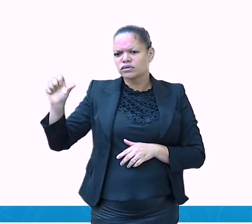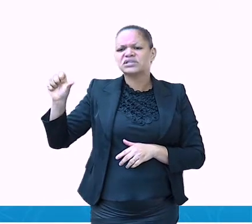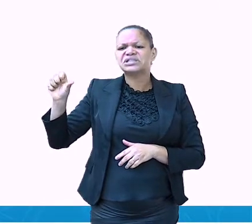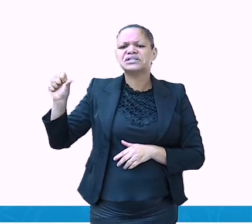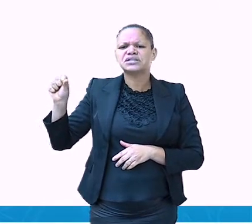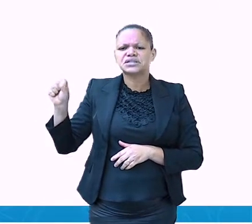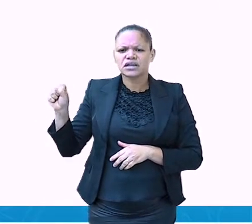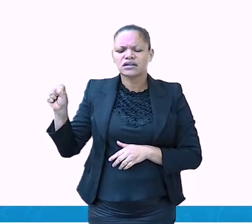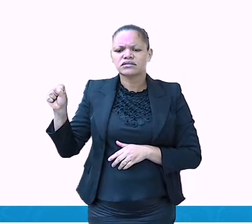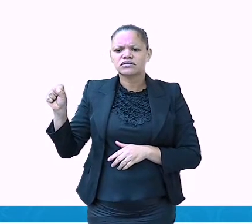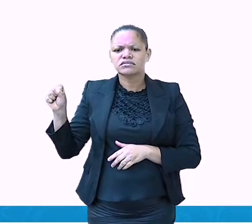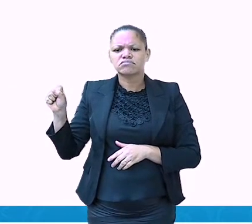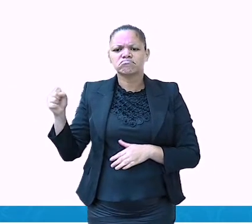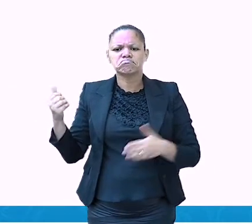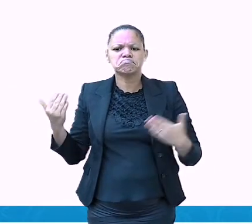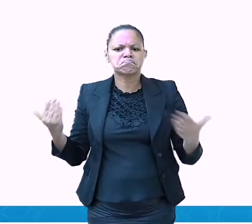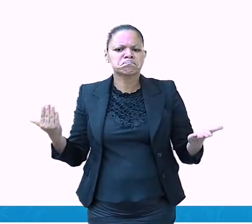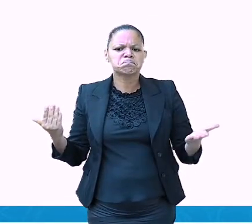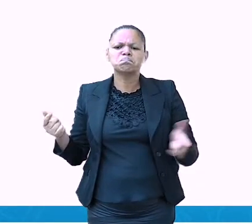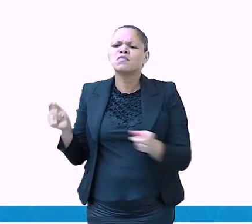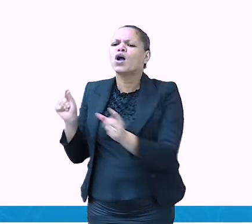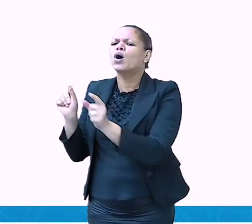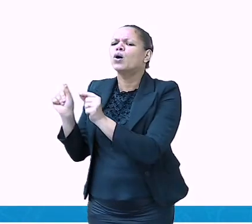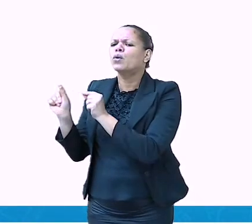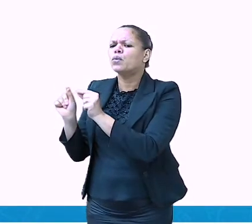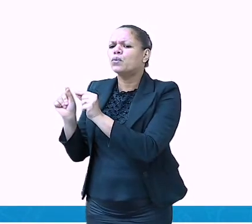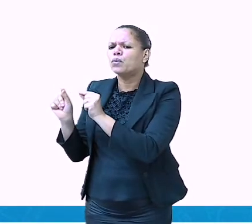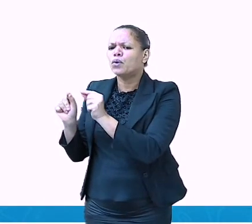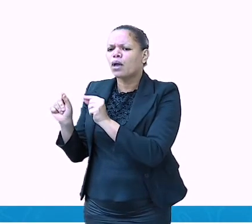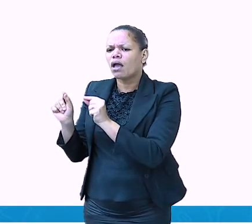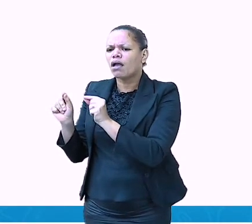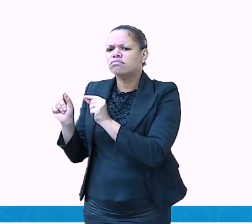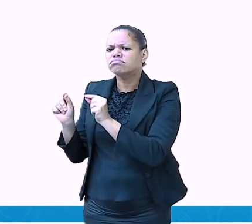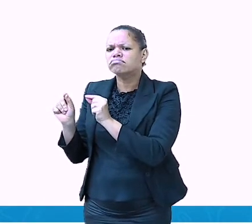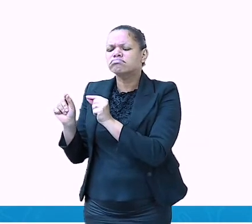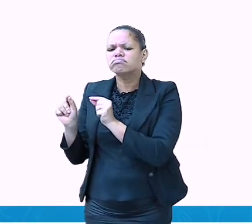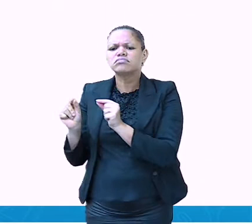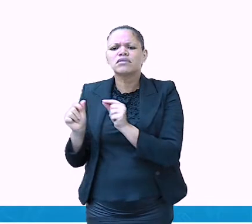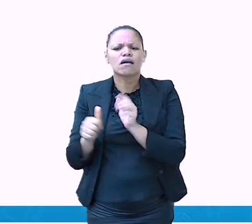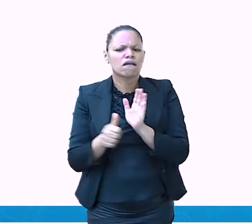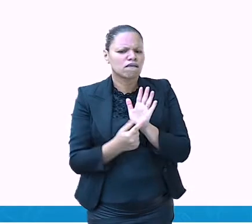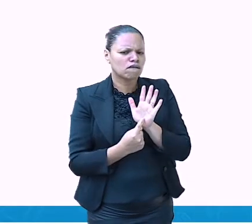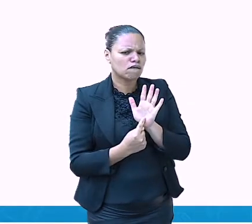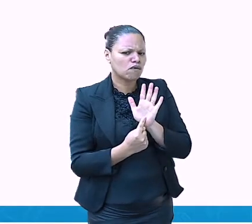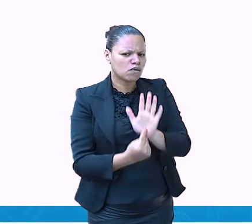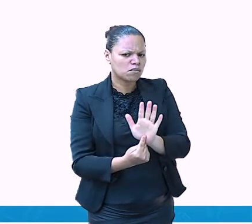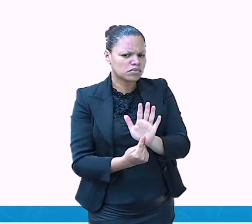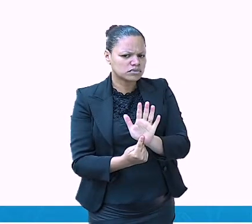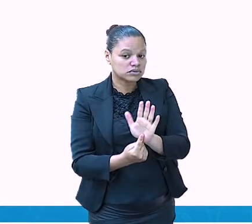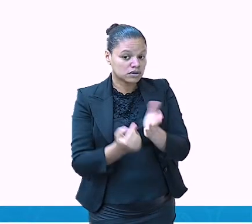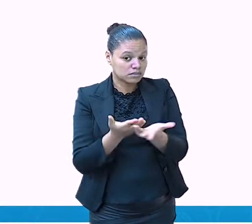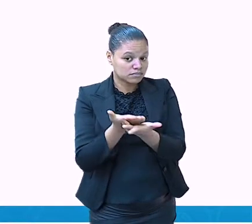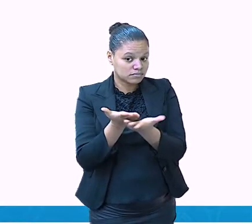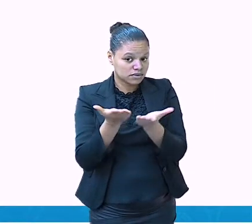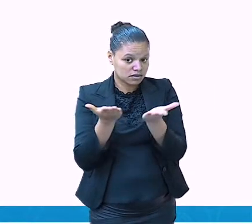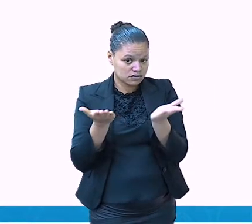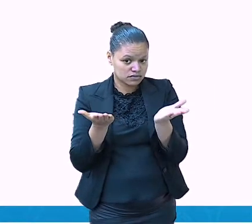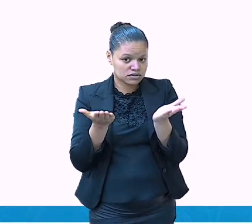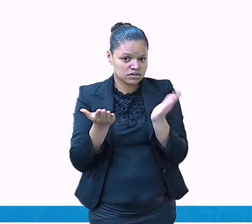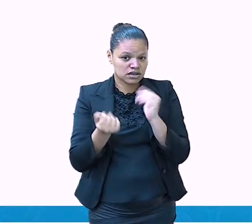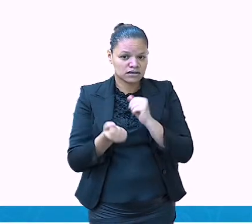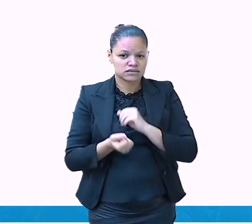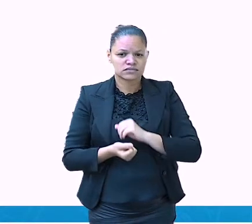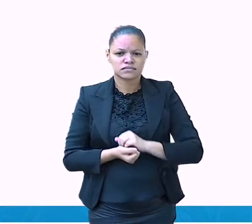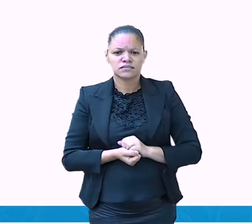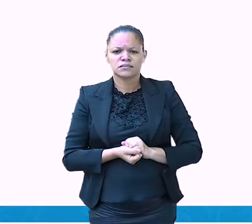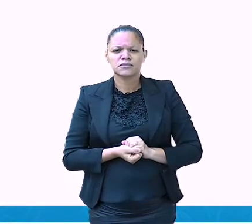tinha vida, tá? E aí eles usavam para tomar banho mesmo, essa esponja. Mas com o tempo